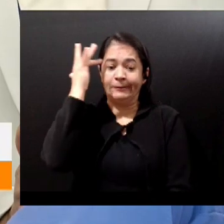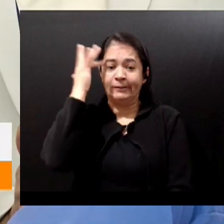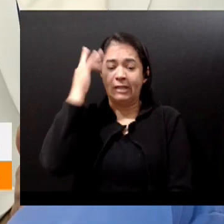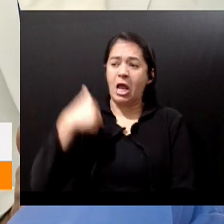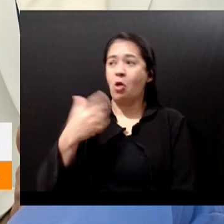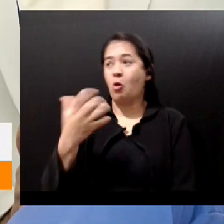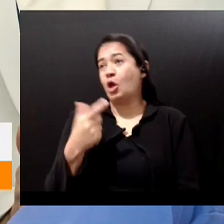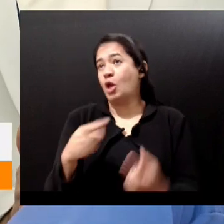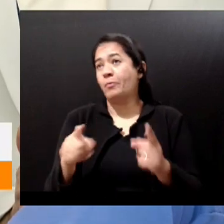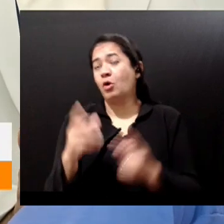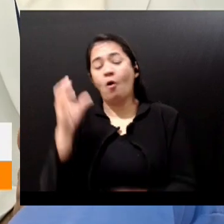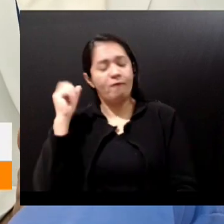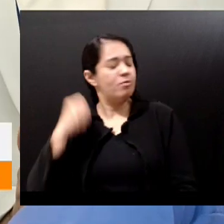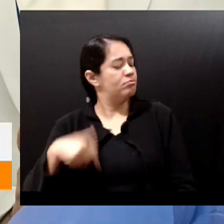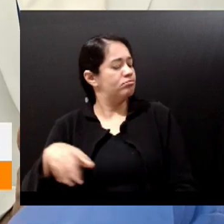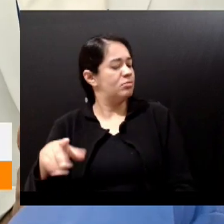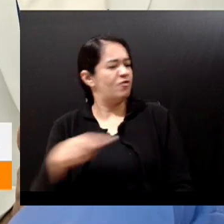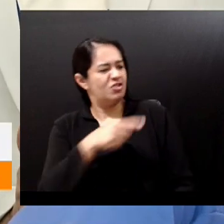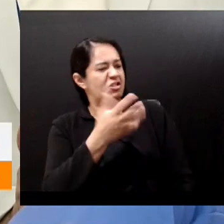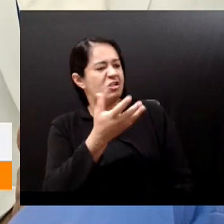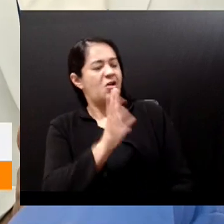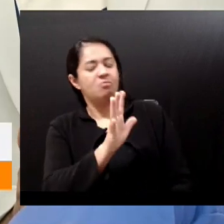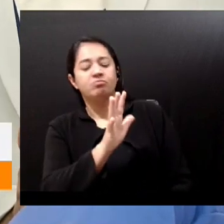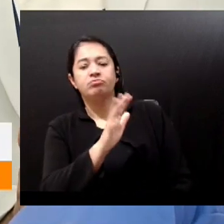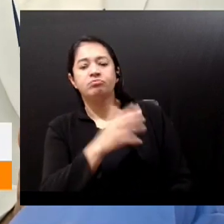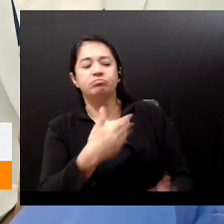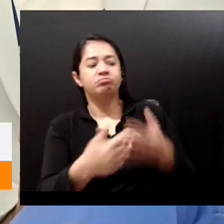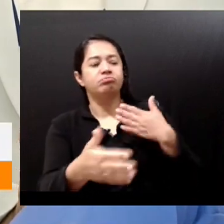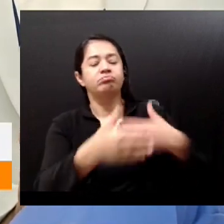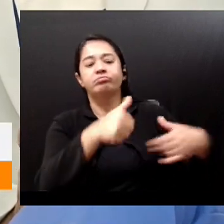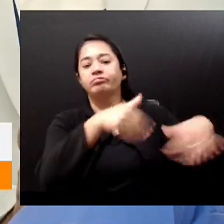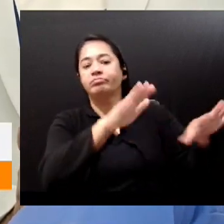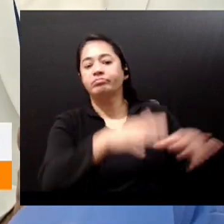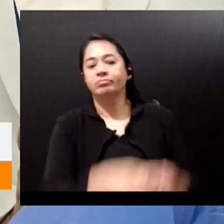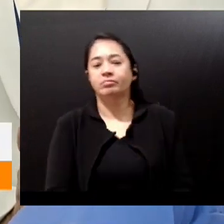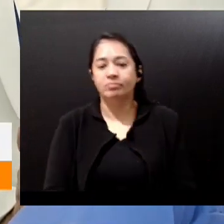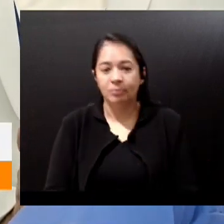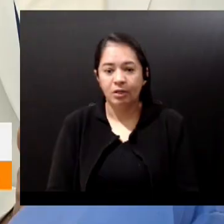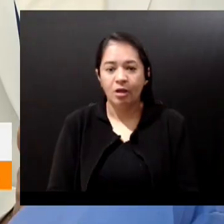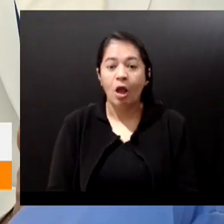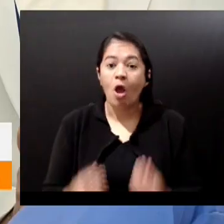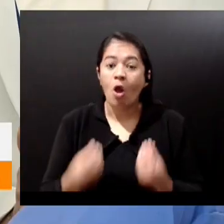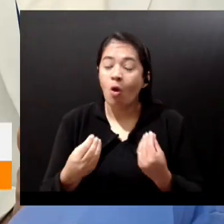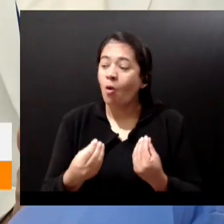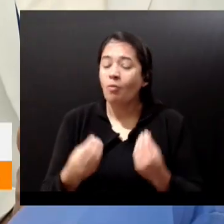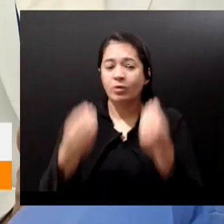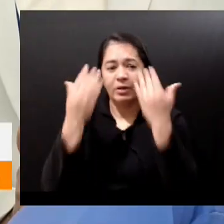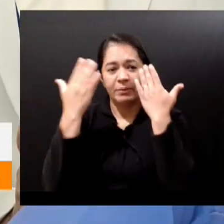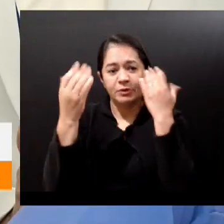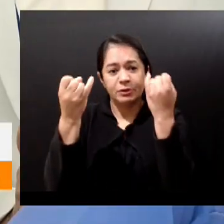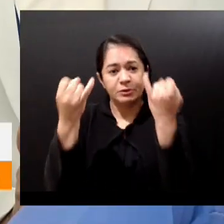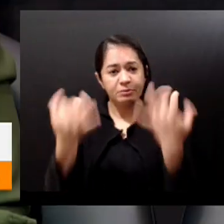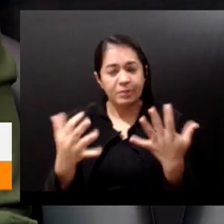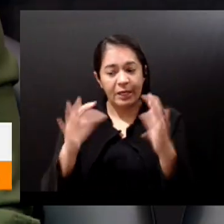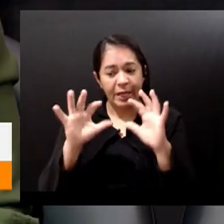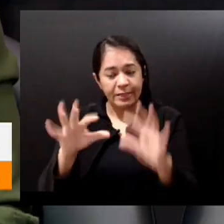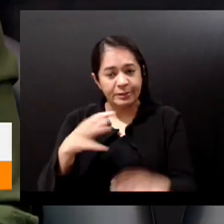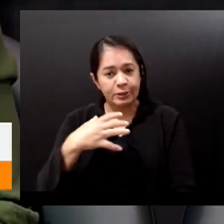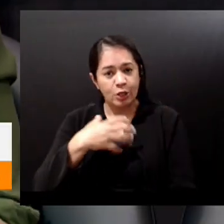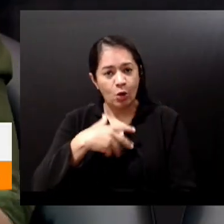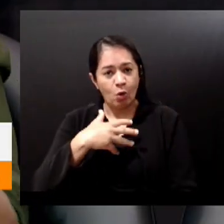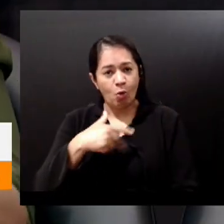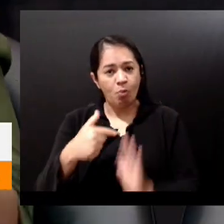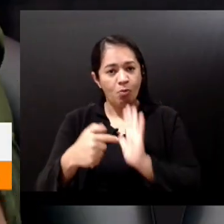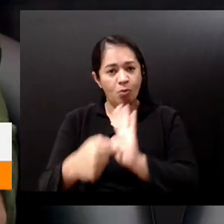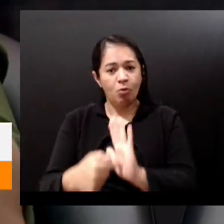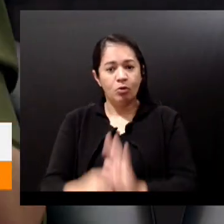quem quiser ouve, quem não quiser tá para ouvido". O que que a psicologia traz referente a esse Pois é, a comportamento? gente está, sim, sem dúvida, numa